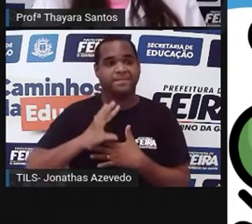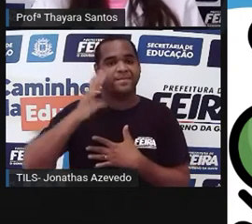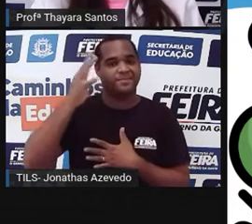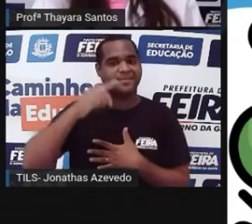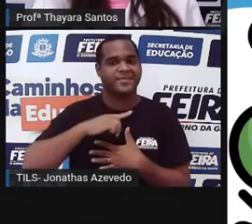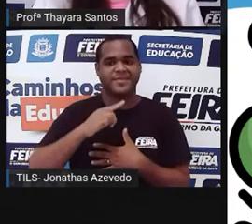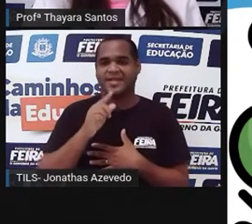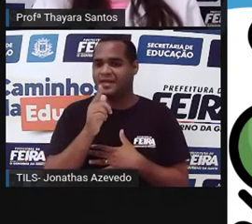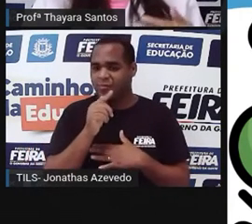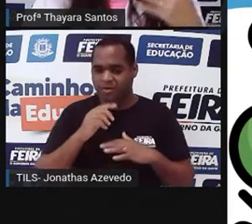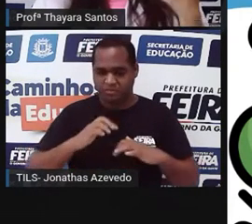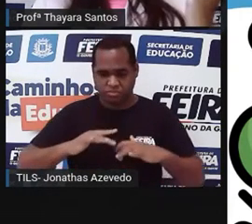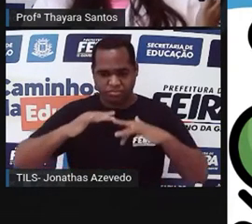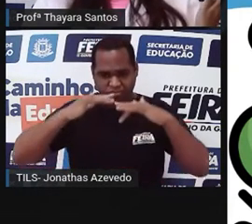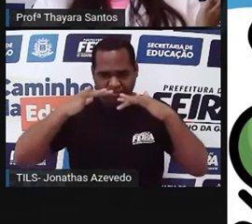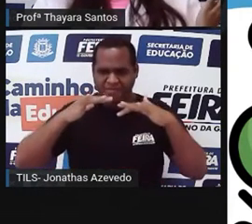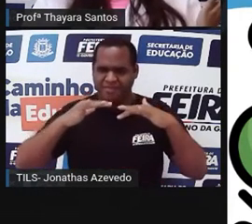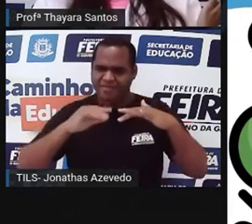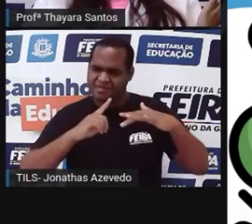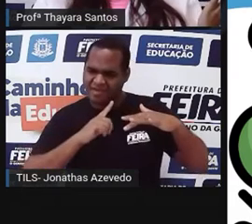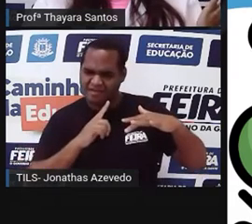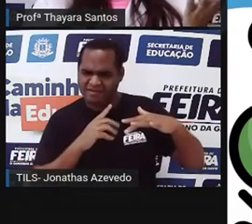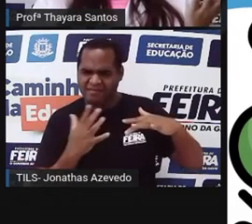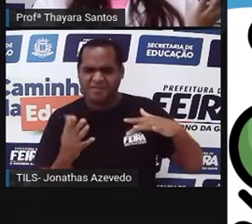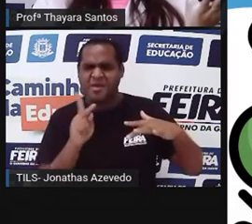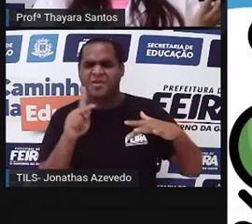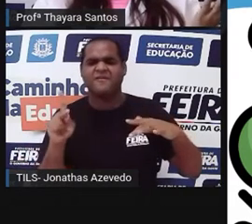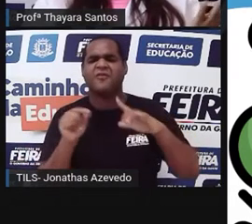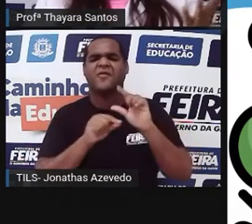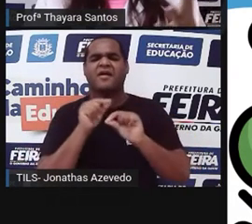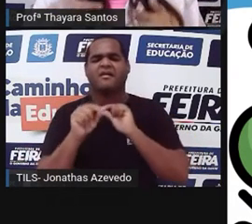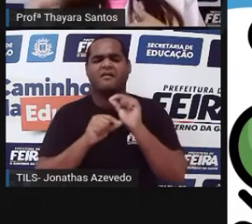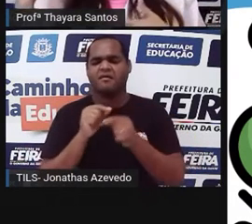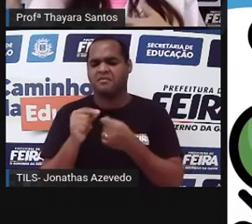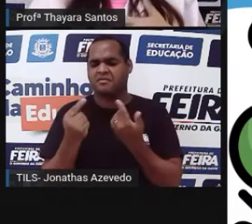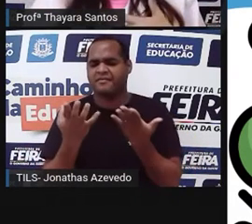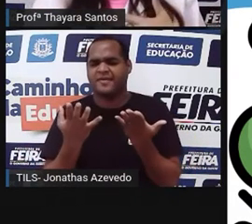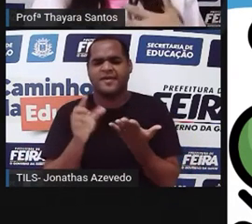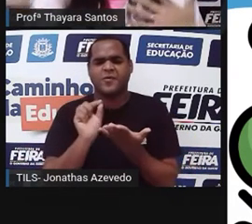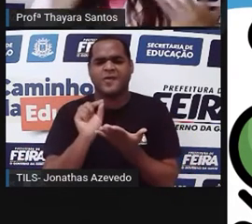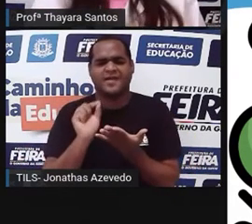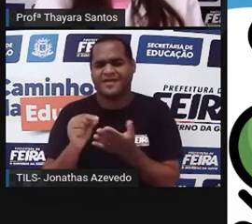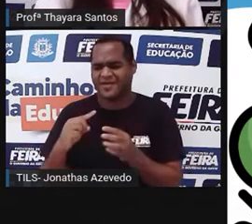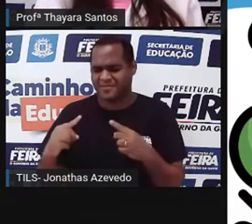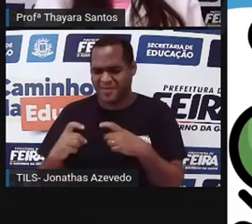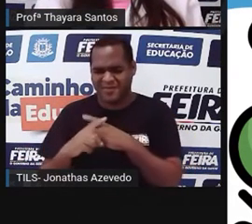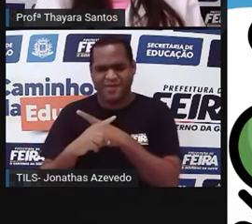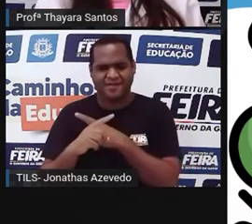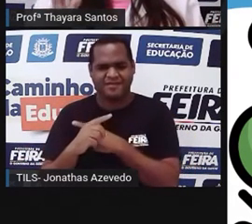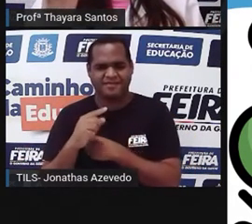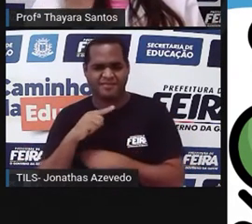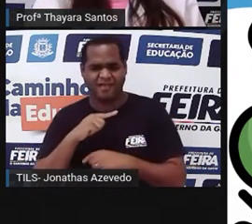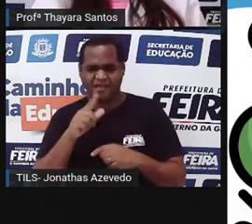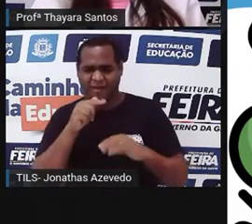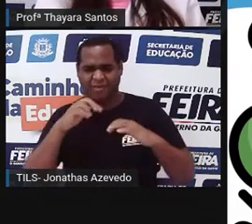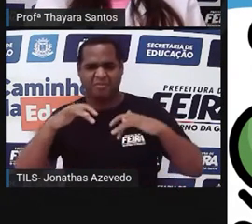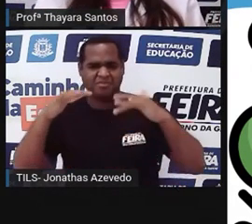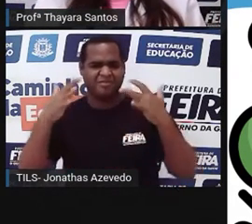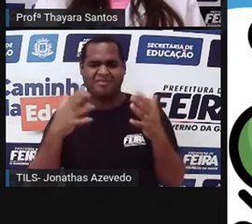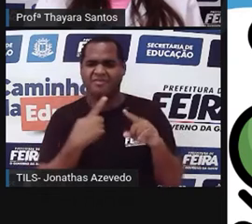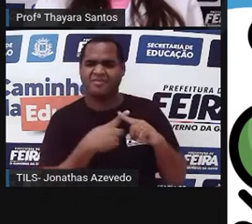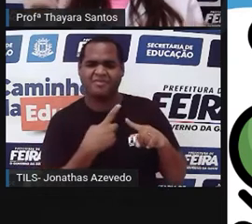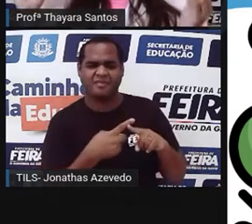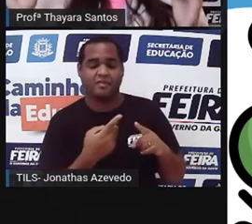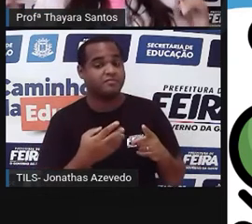inundação num solo que está bem aerado. O que é que tem a ver isso? Para vocês podem estar se perguntando, o que é que tem a ver o que a minhoca faz quando não tem inundação?